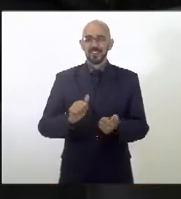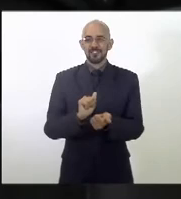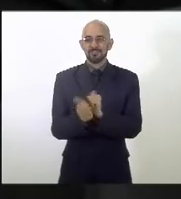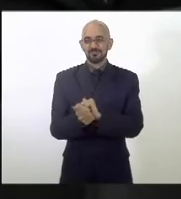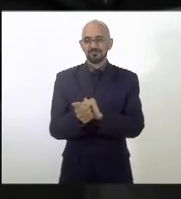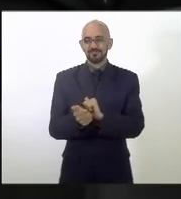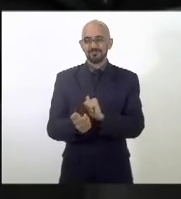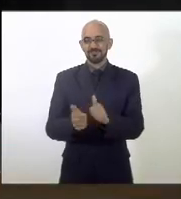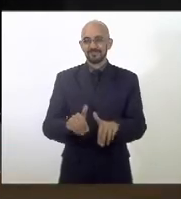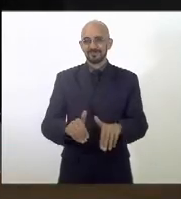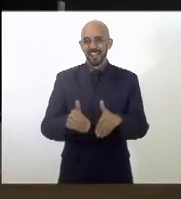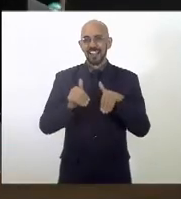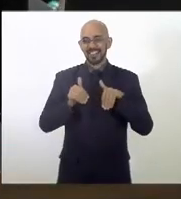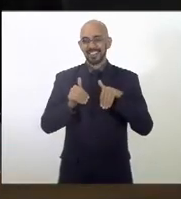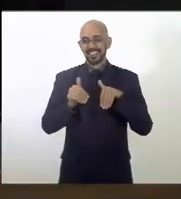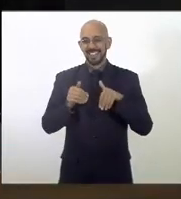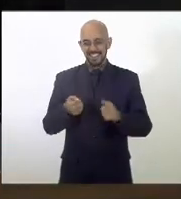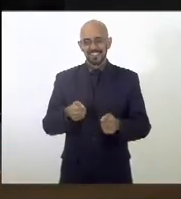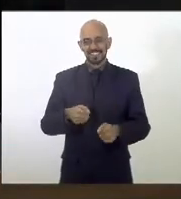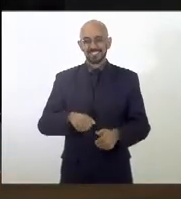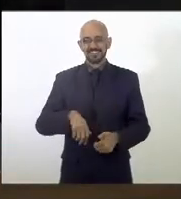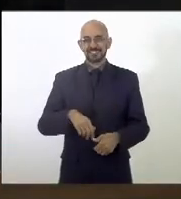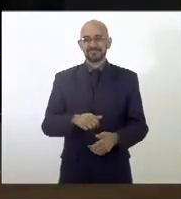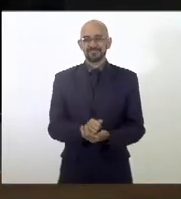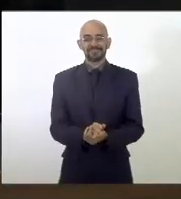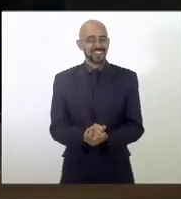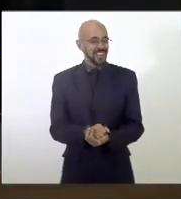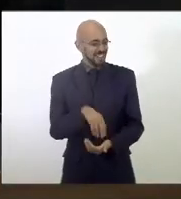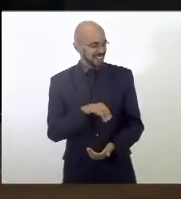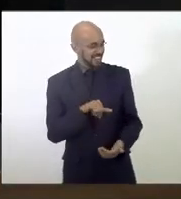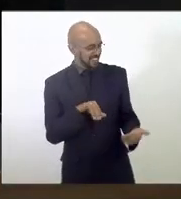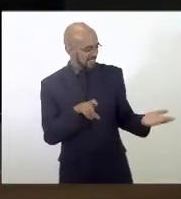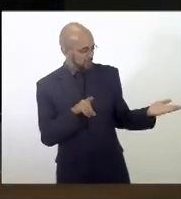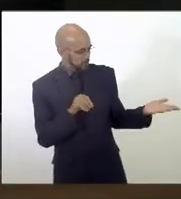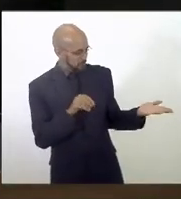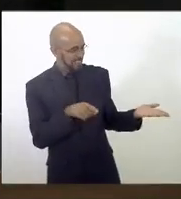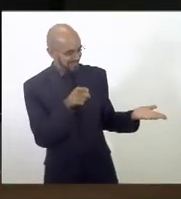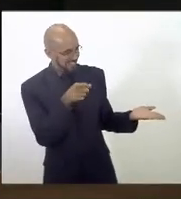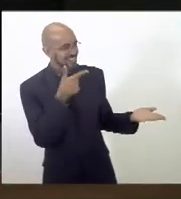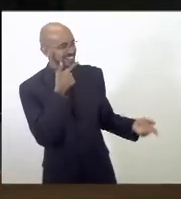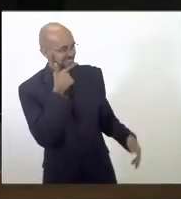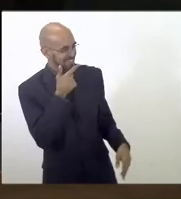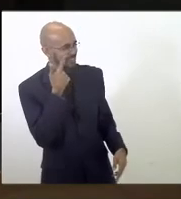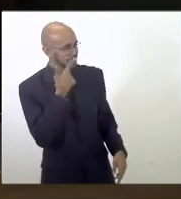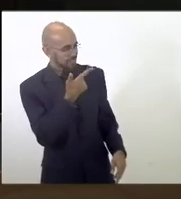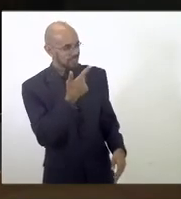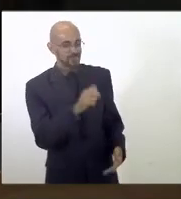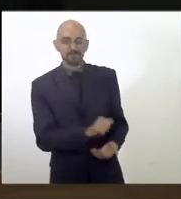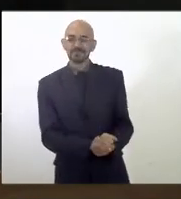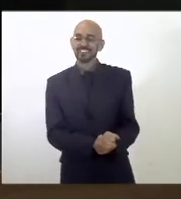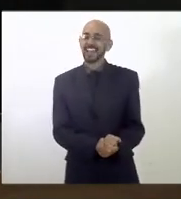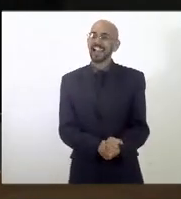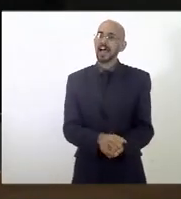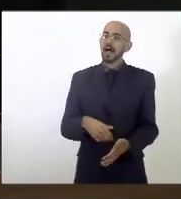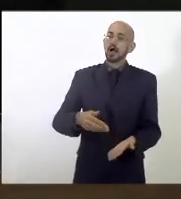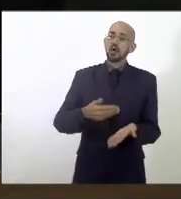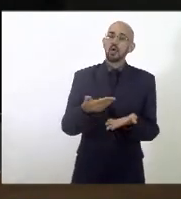usar da palavra, ele está rindo. Caiadinho, ele está rindo. Convidar para usar da palavra Sérgio Duarte,